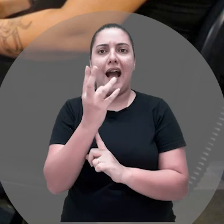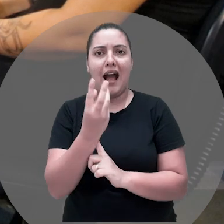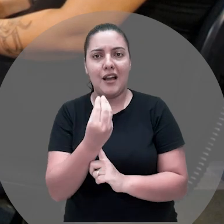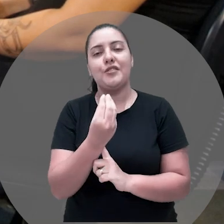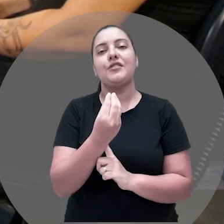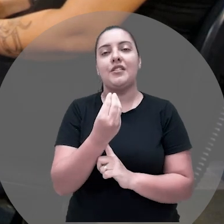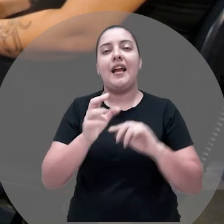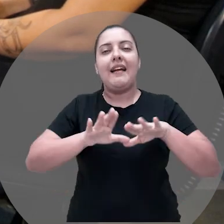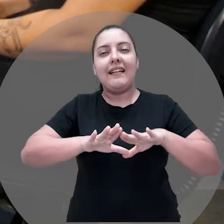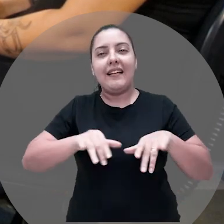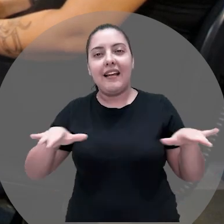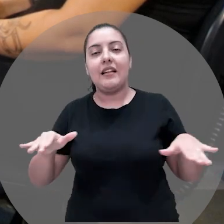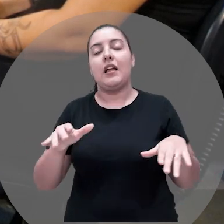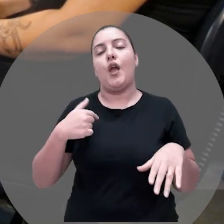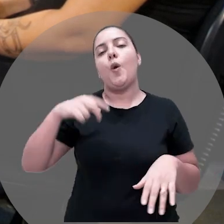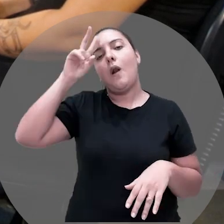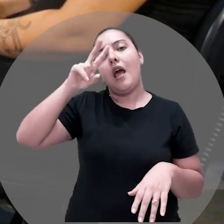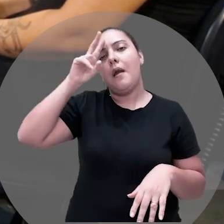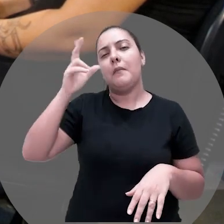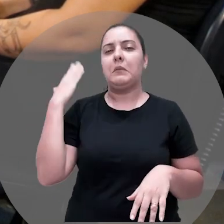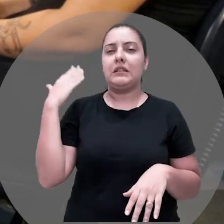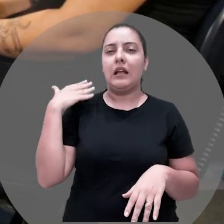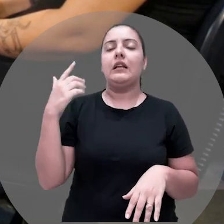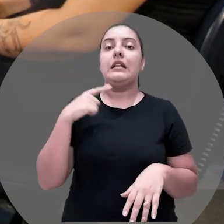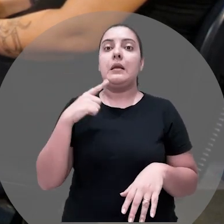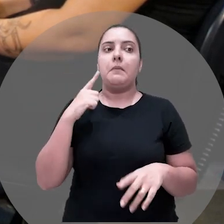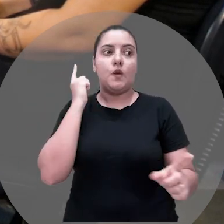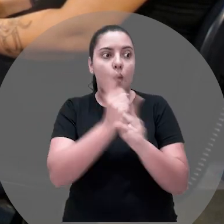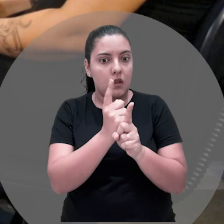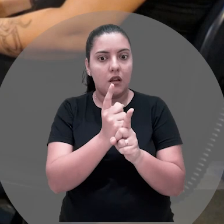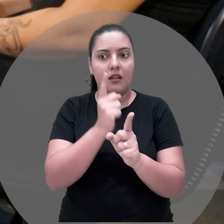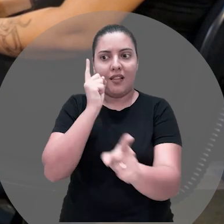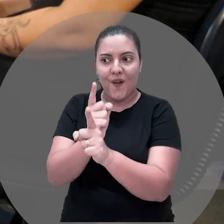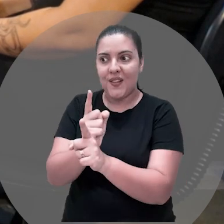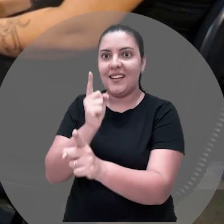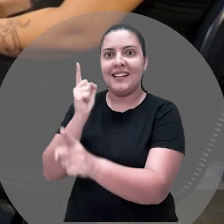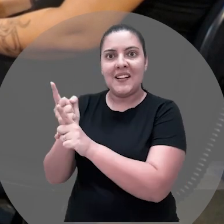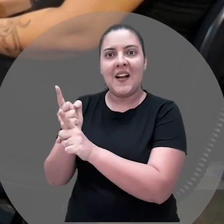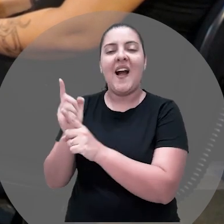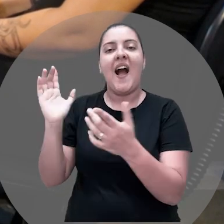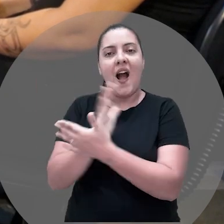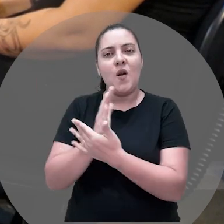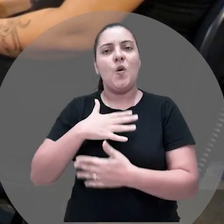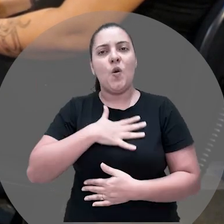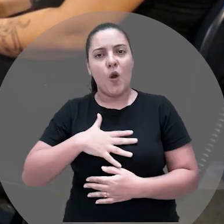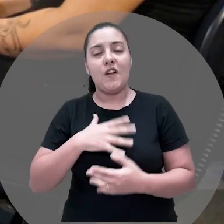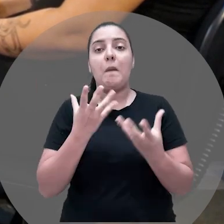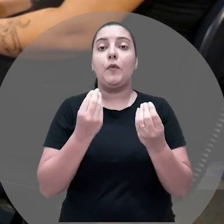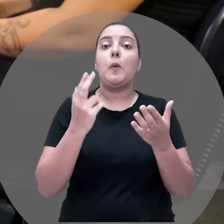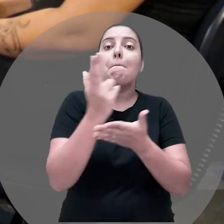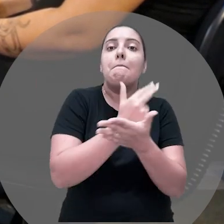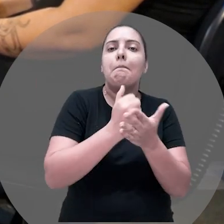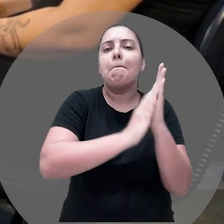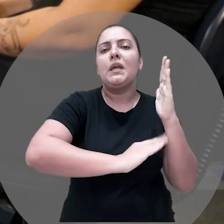arte né com essas crianças e aí eu lembro que a gente tava meio identificando justamente isso né alguns